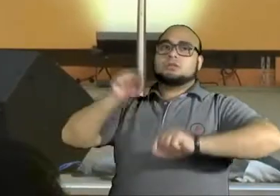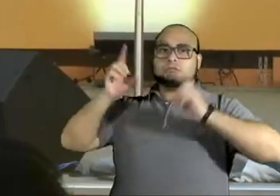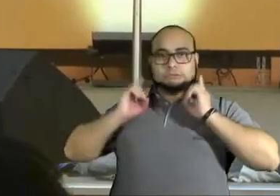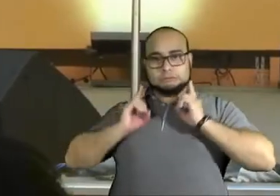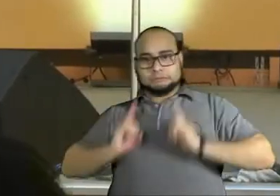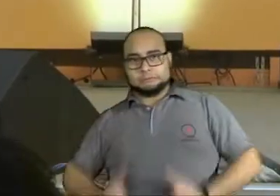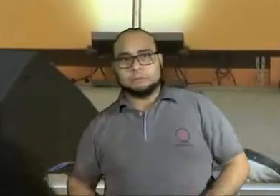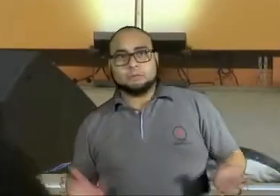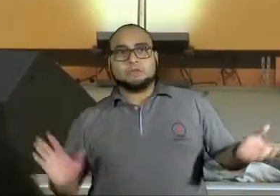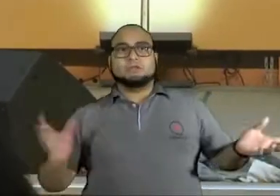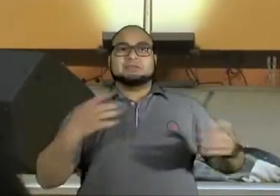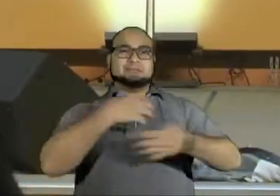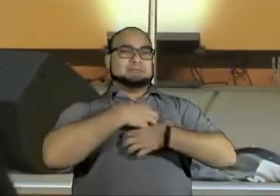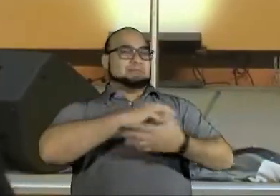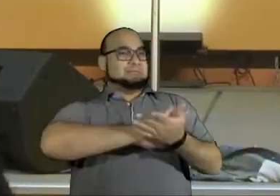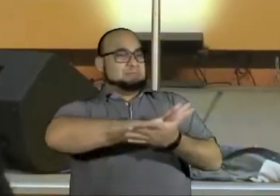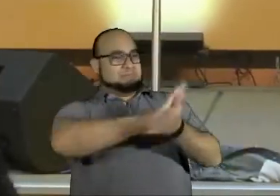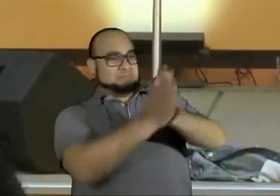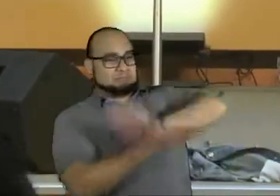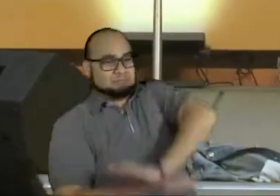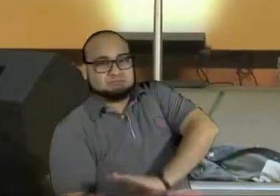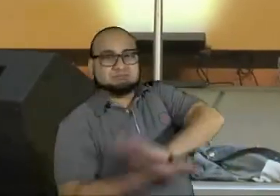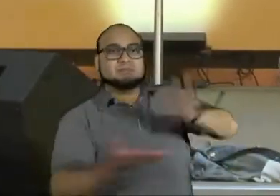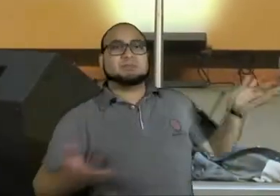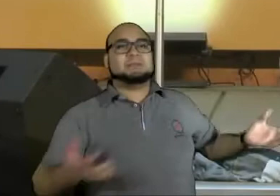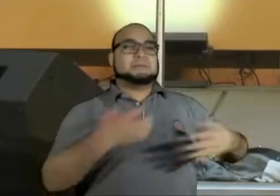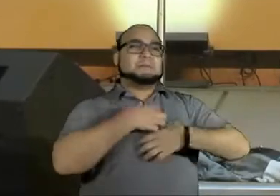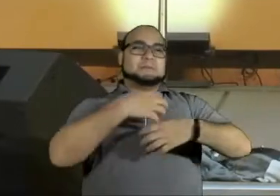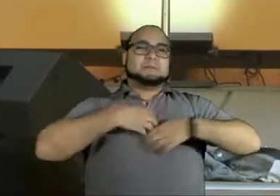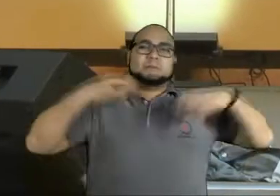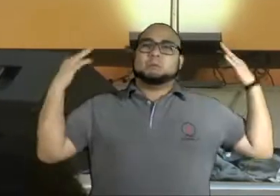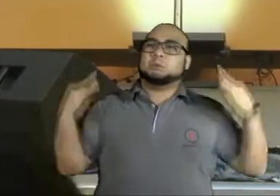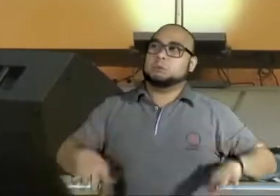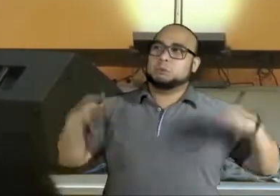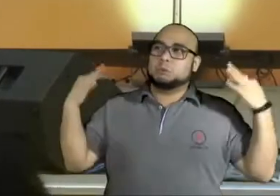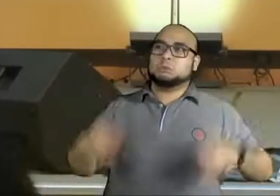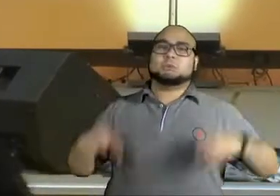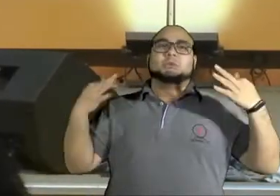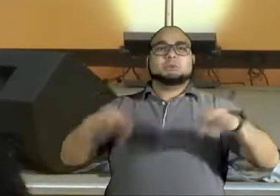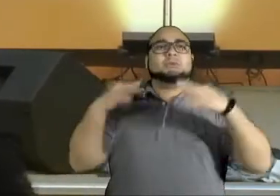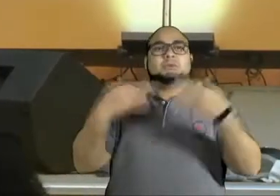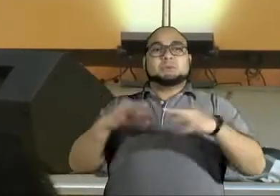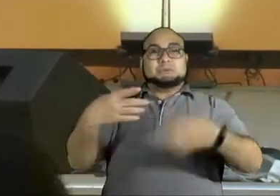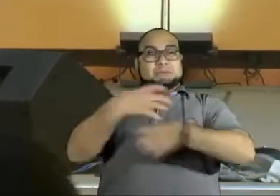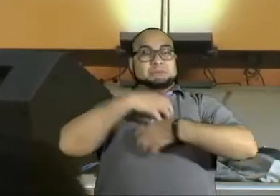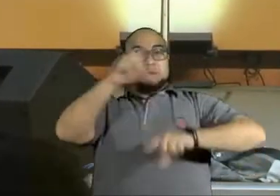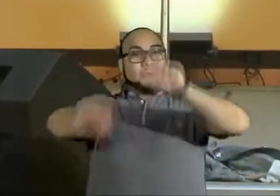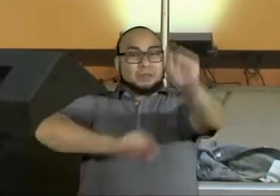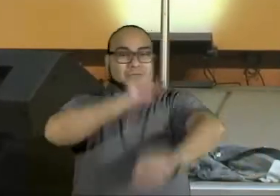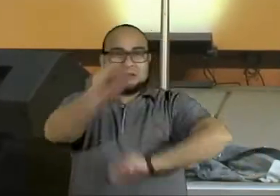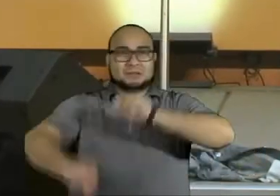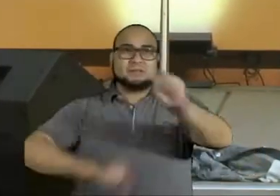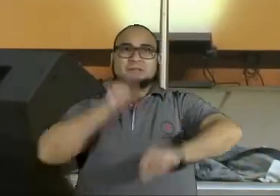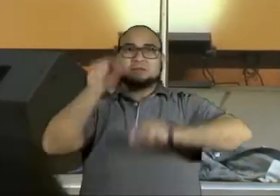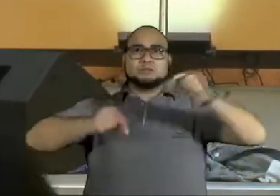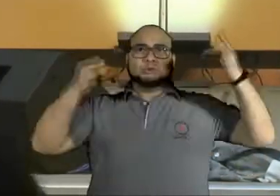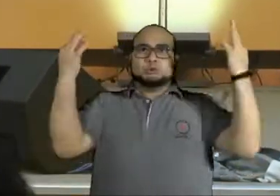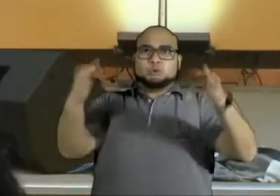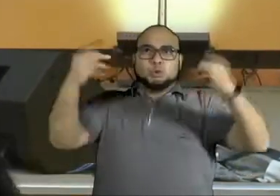de inferioridade. Jó, o que você está sentindo? Dor. Jó, o que você está sentindo? Estou sentindo a dor das